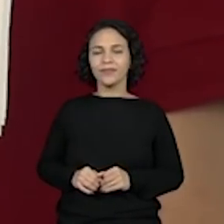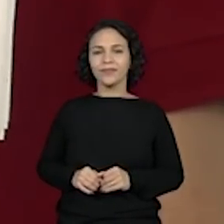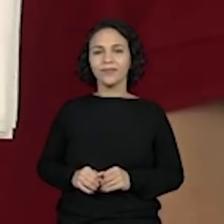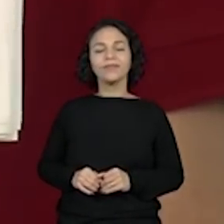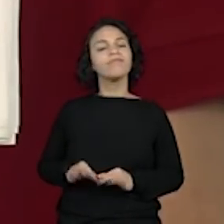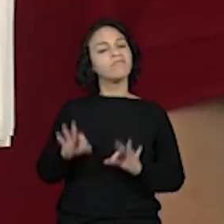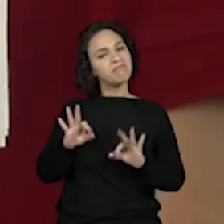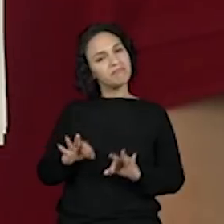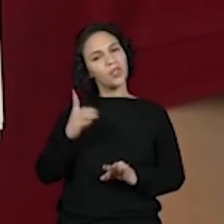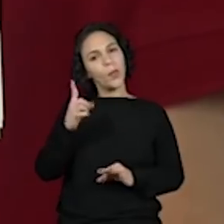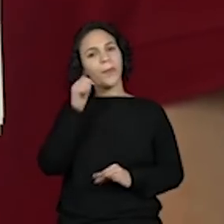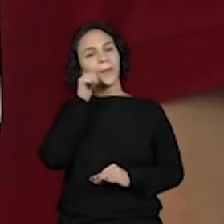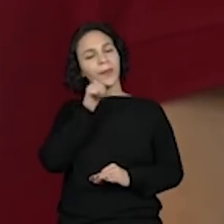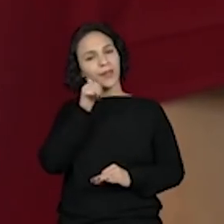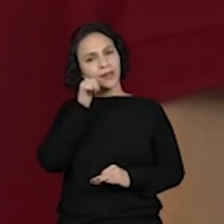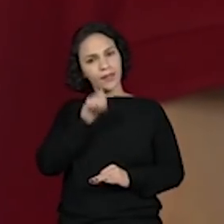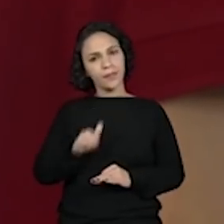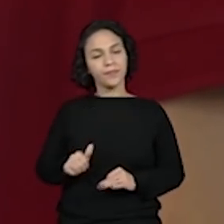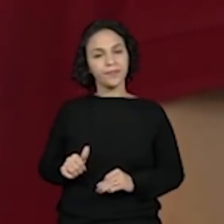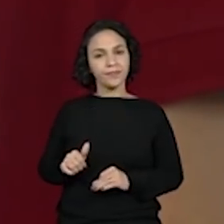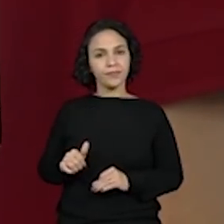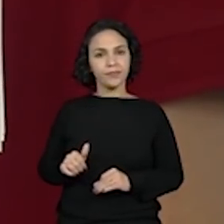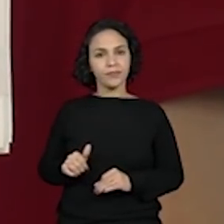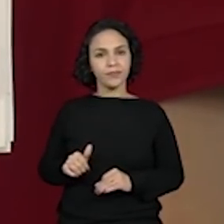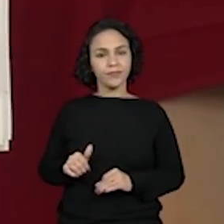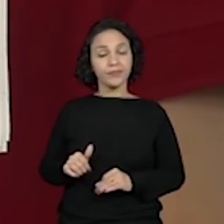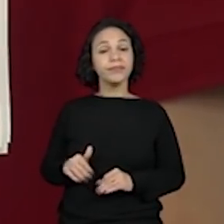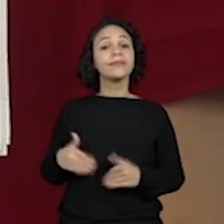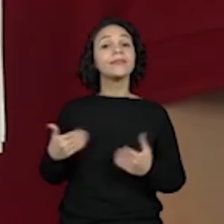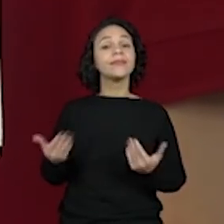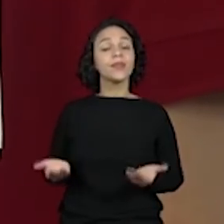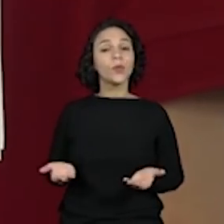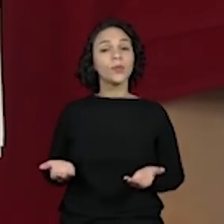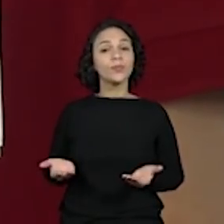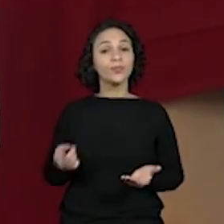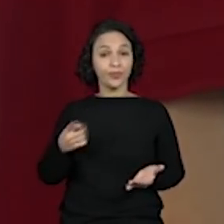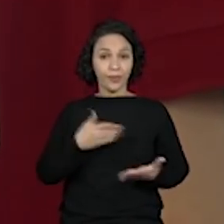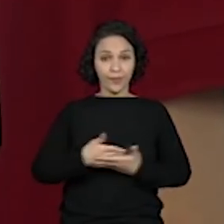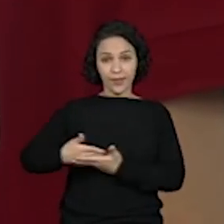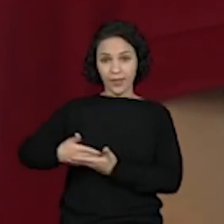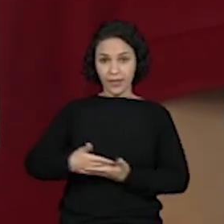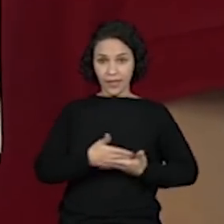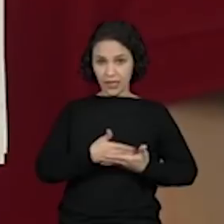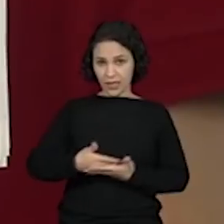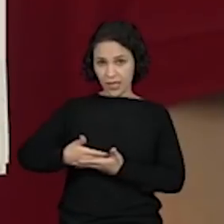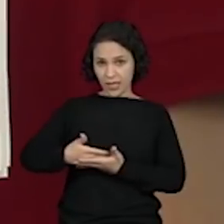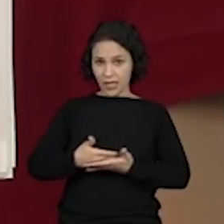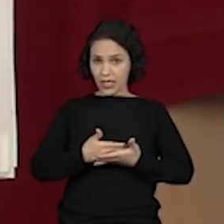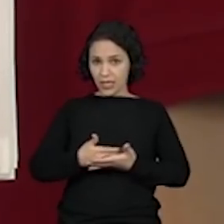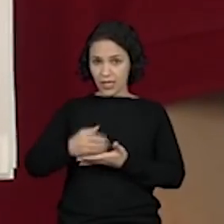Era uma menina. E então, gente, esse bebê era o primeiro